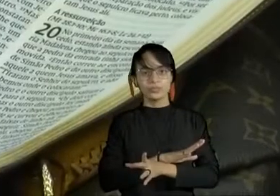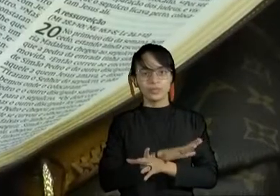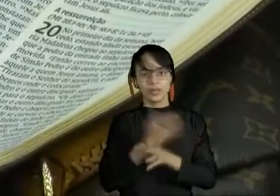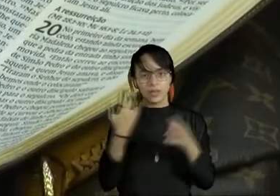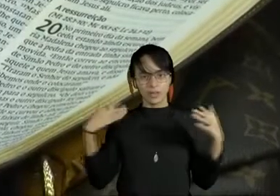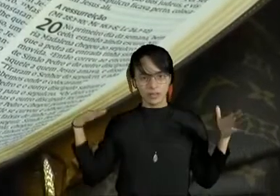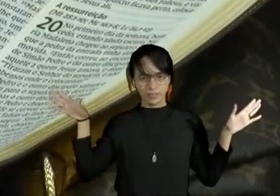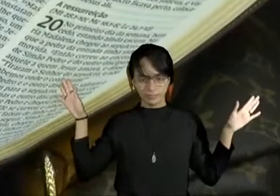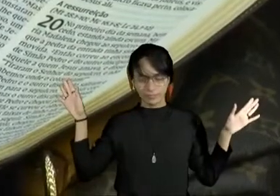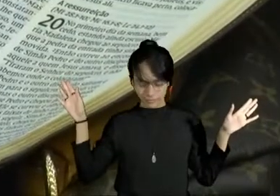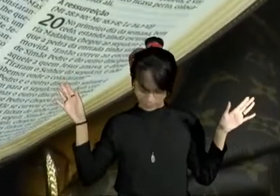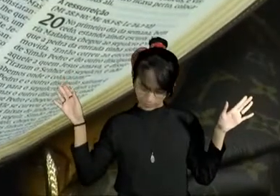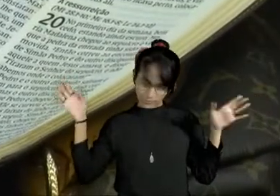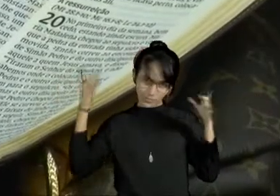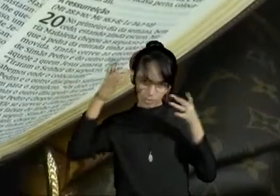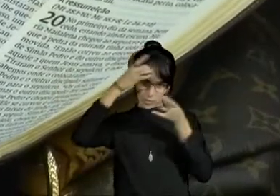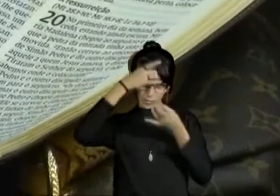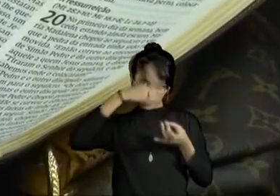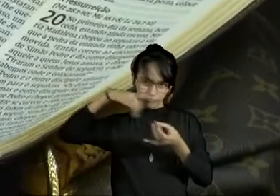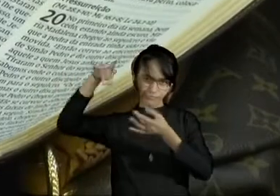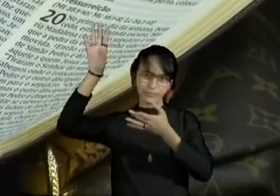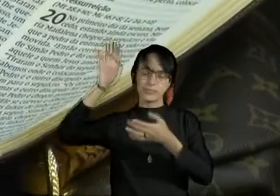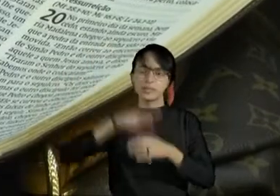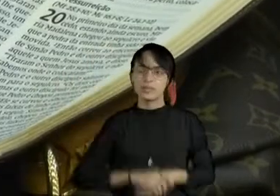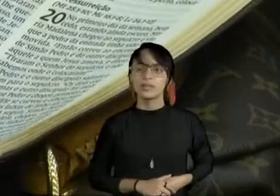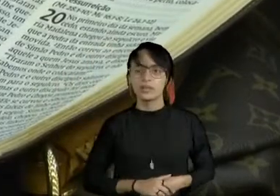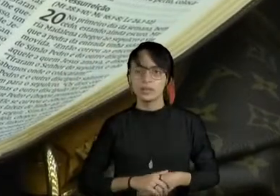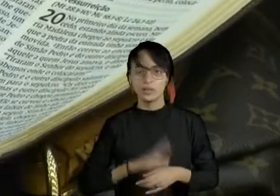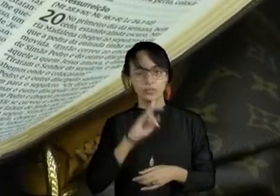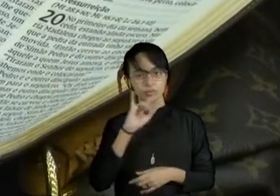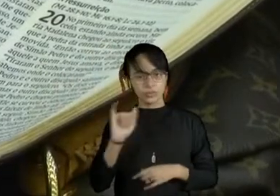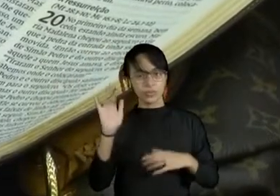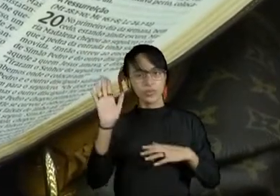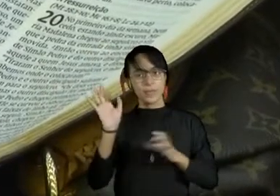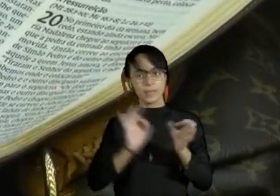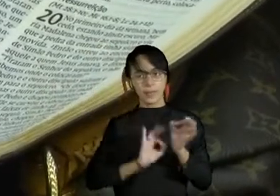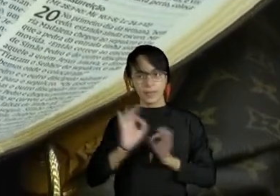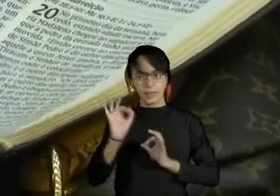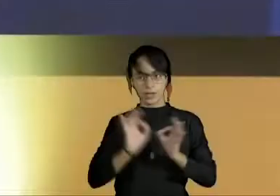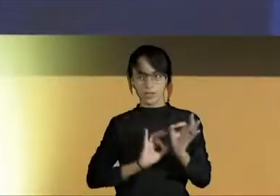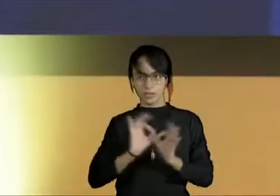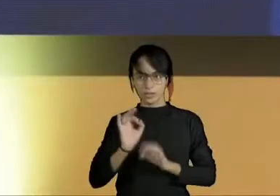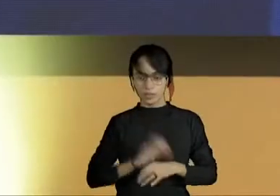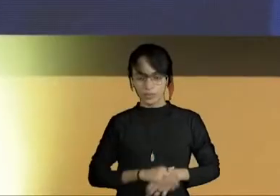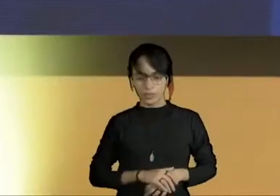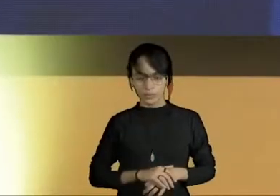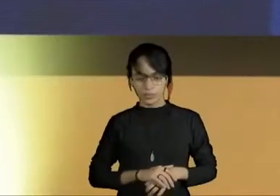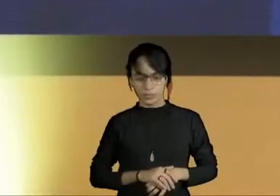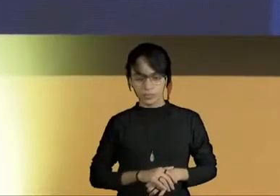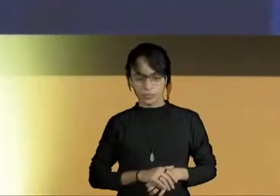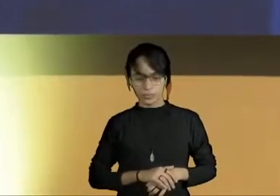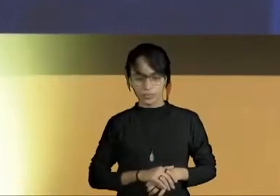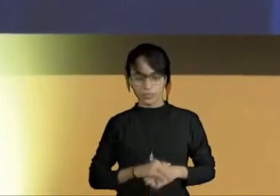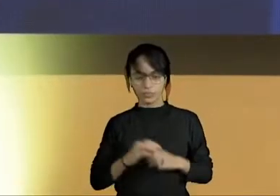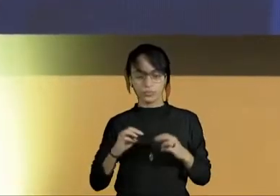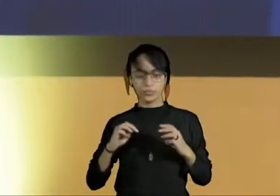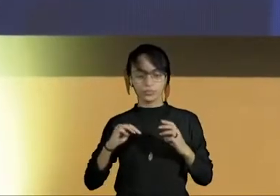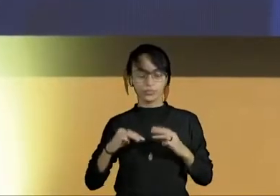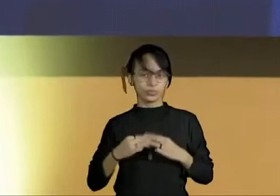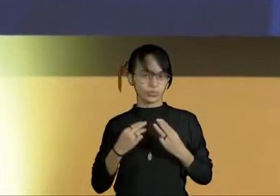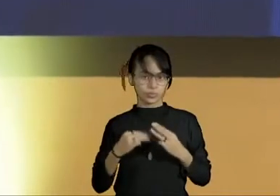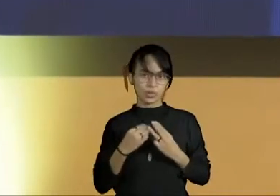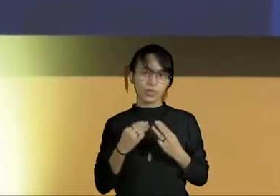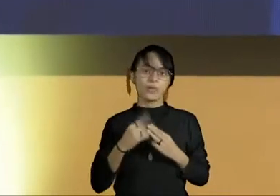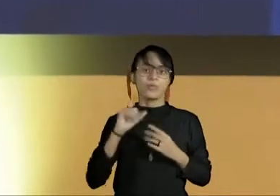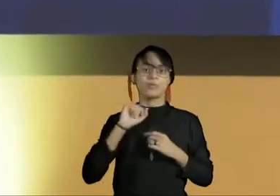a cabeça, entregou o espírito. Como era o dia da preparação, os judeus, para que os corpos não ficassem na cruz